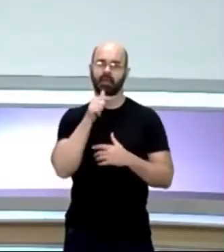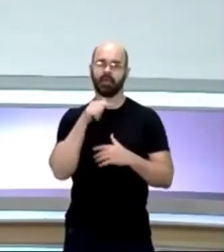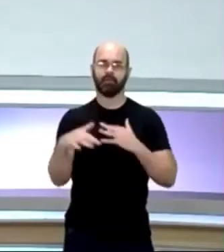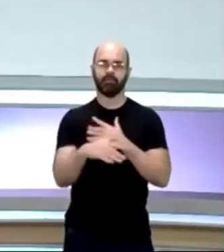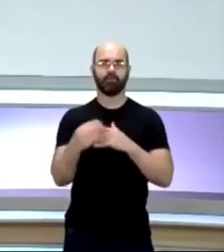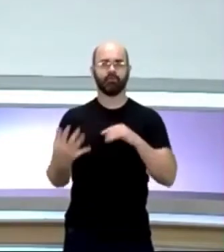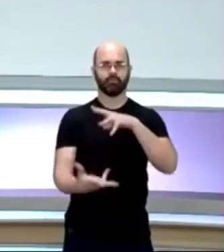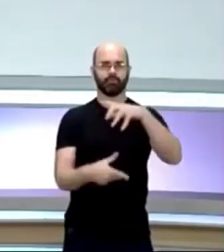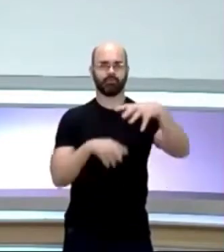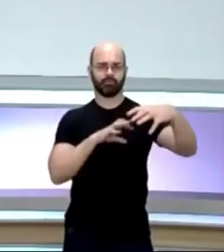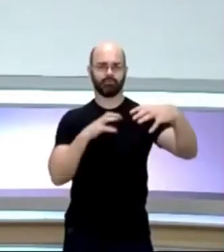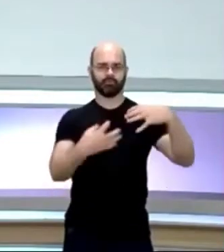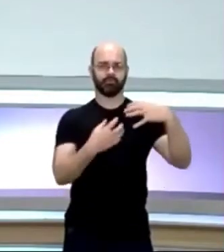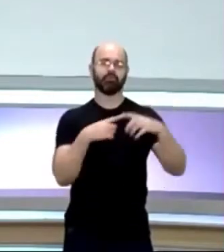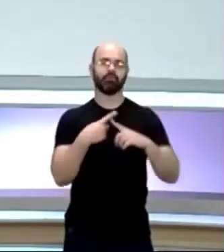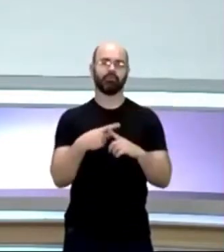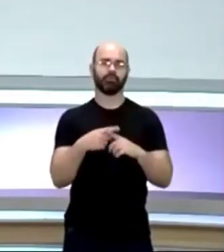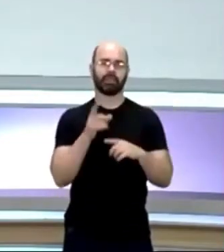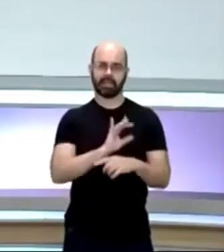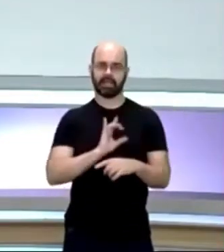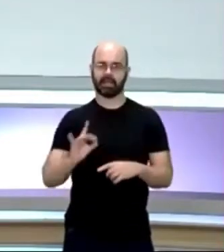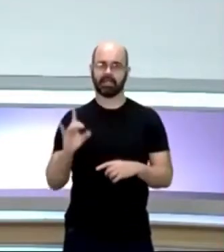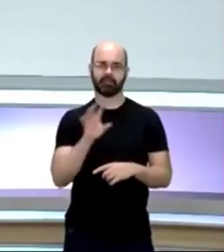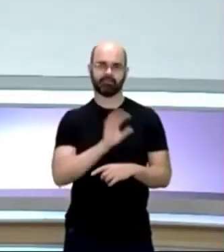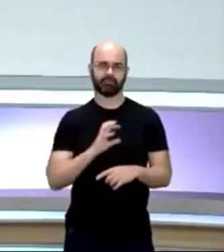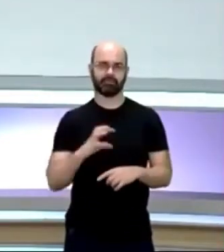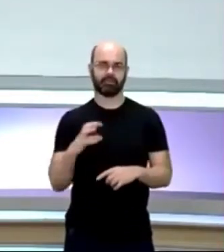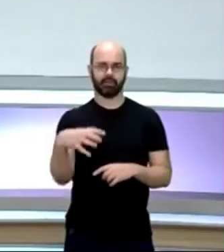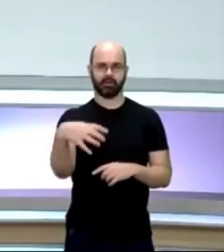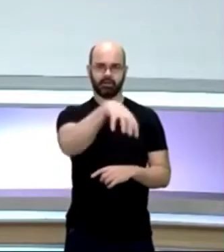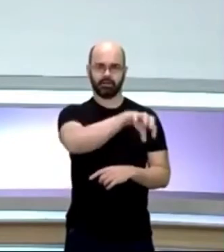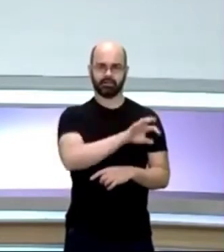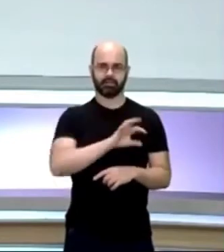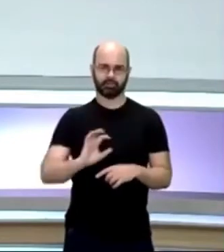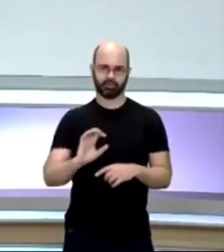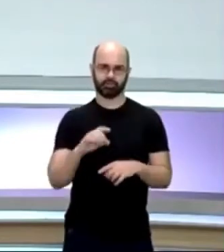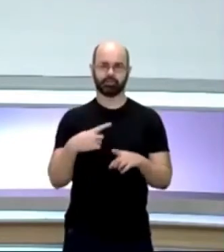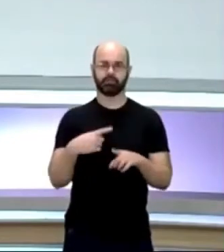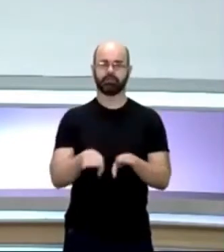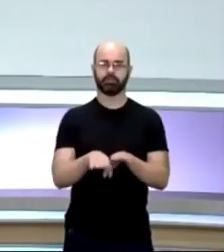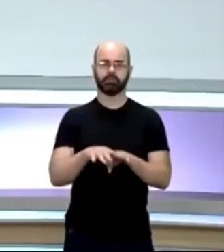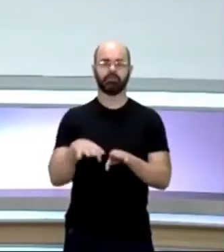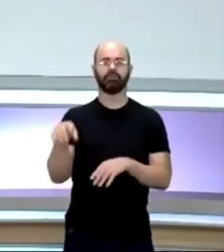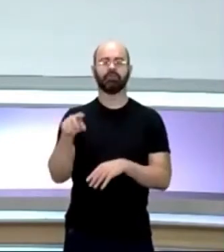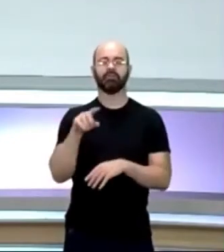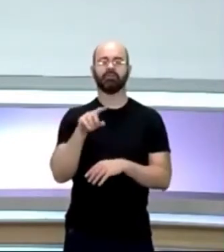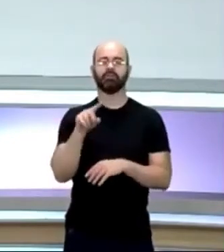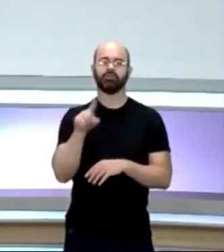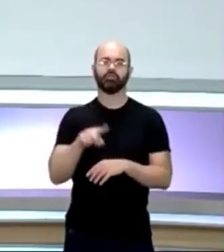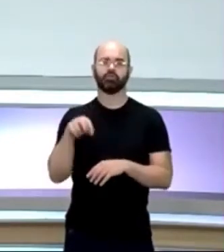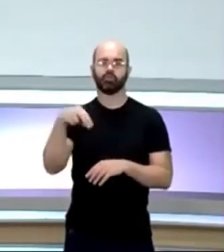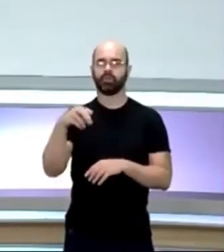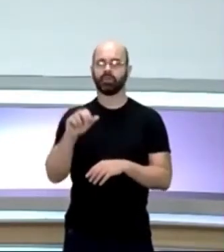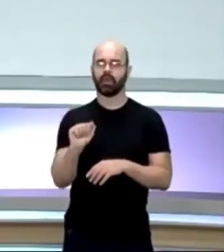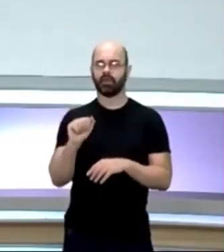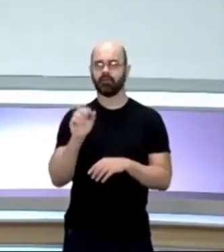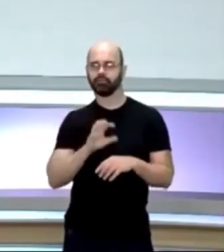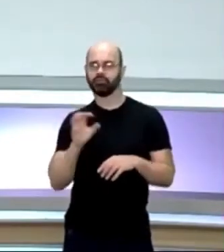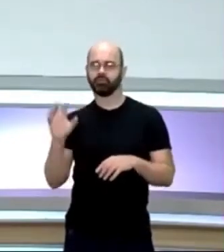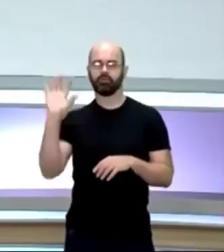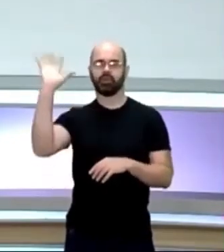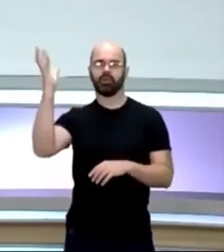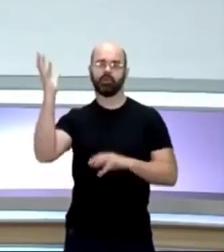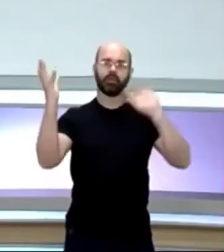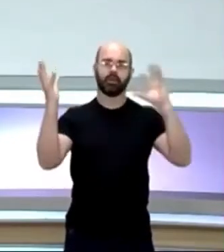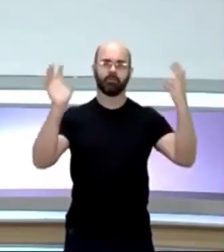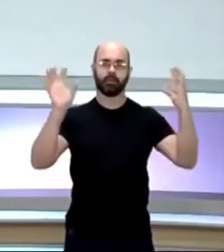porque cada região tem as suas características, né, tem as zonas climáticas. Tudo isso aí vai ser retratado nessa